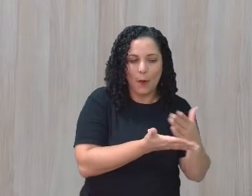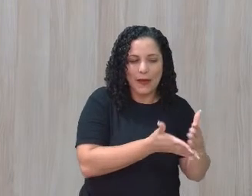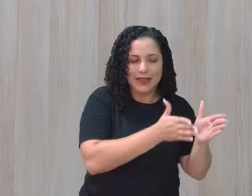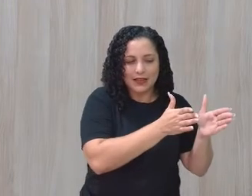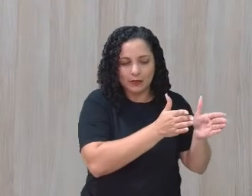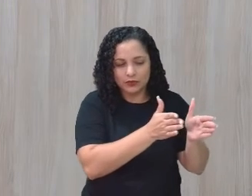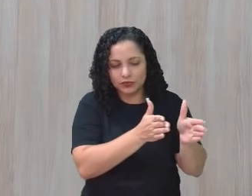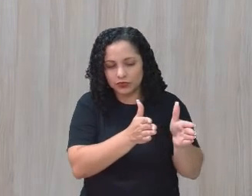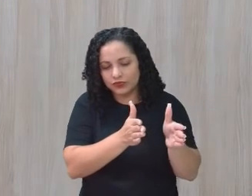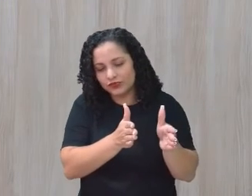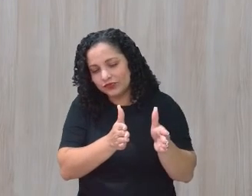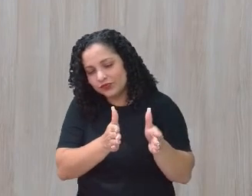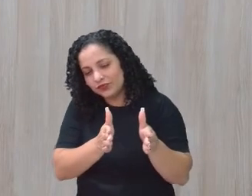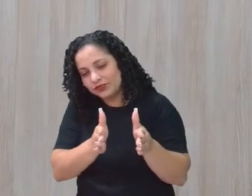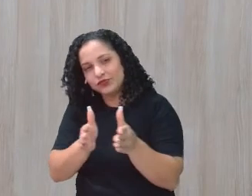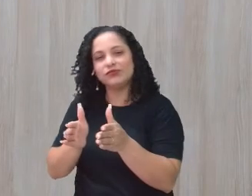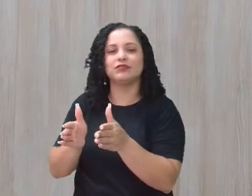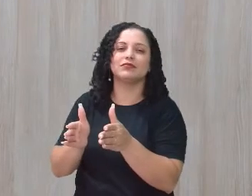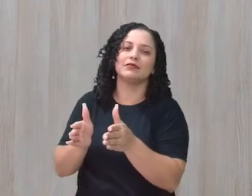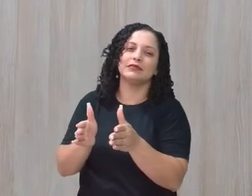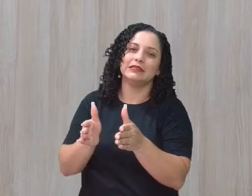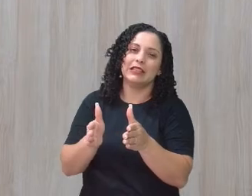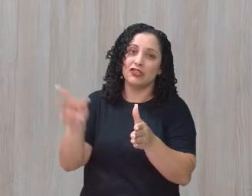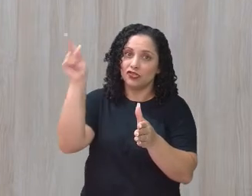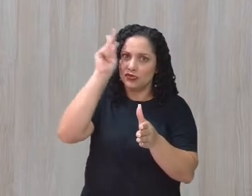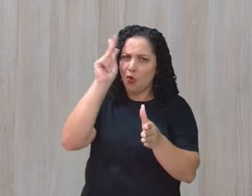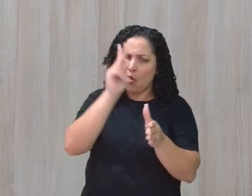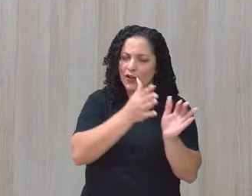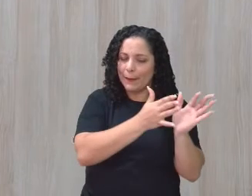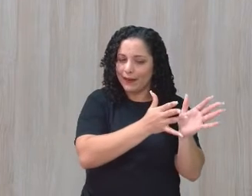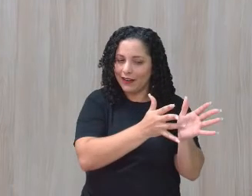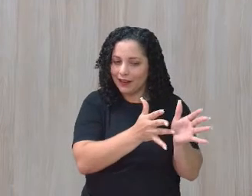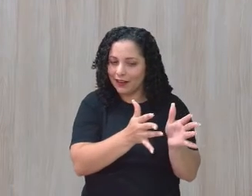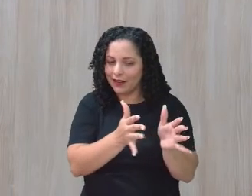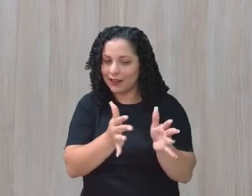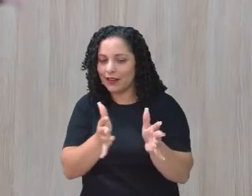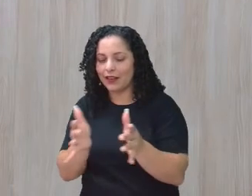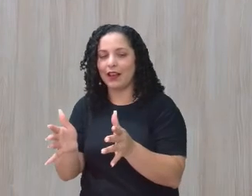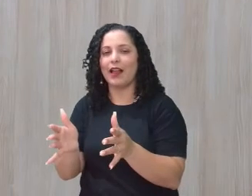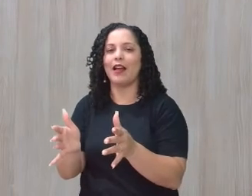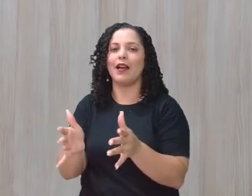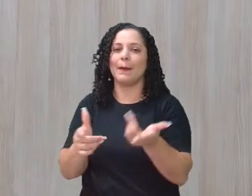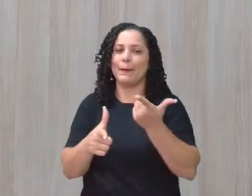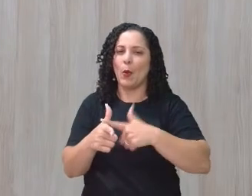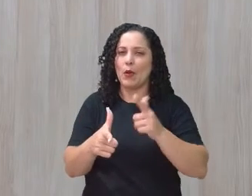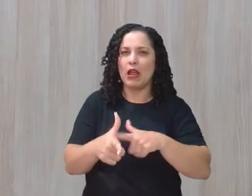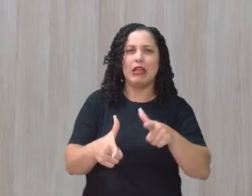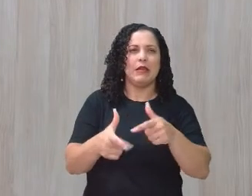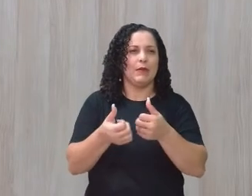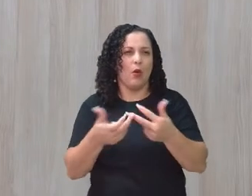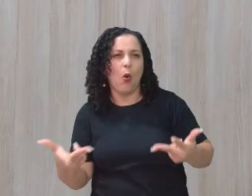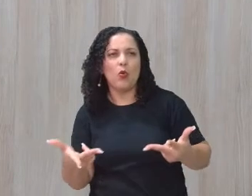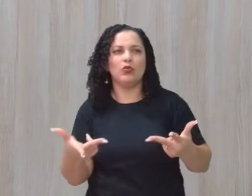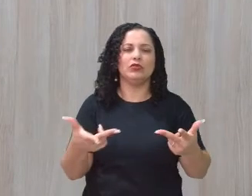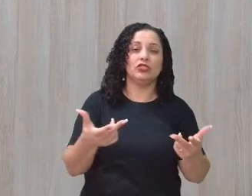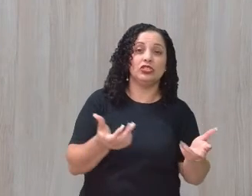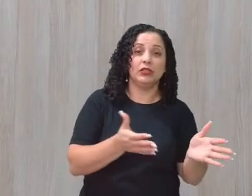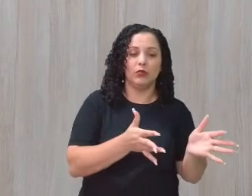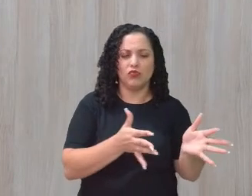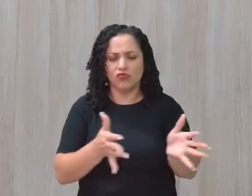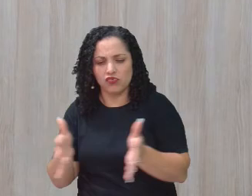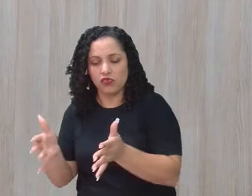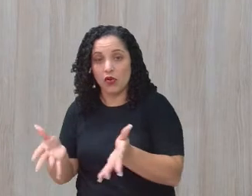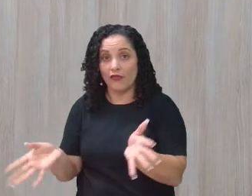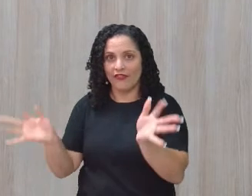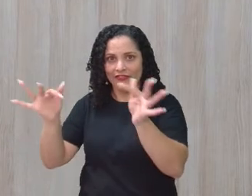jeito, passa toda a narrativa, toda a história, todo o enredo, conflito, resolução, clímax, desfecho e chega no final